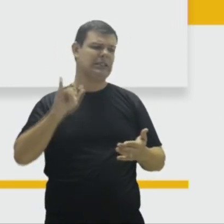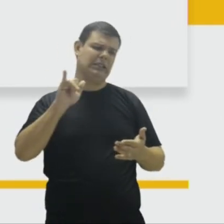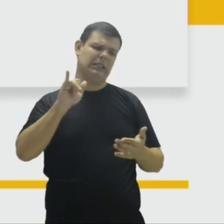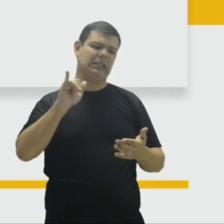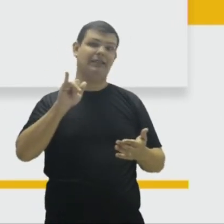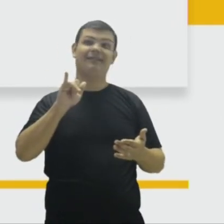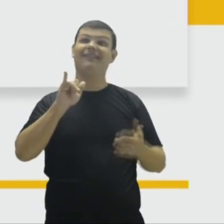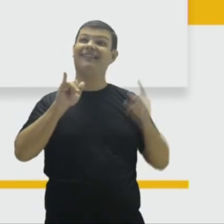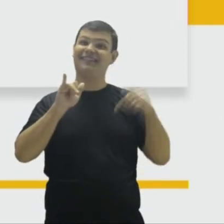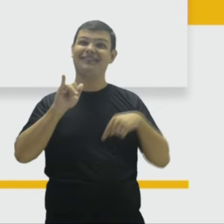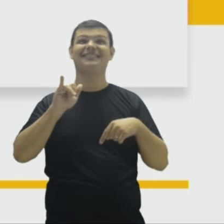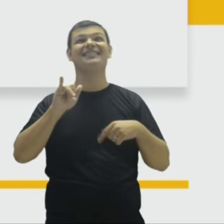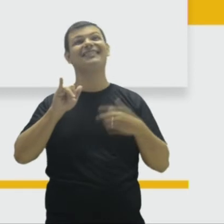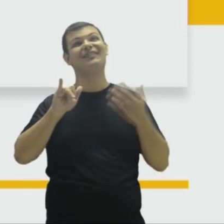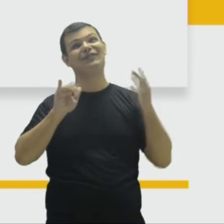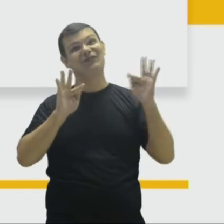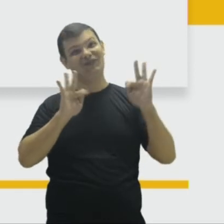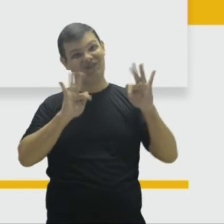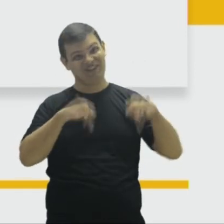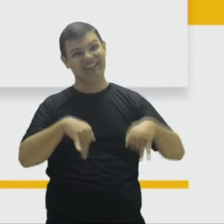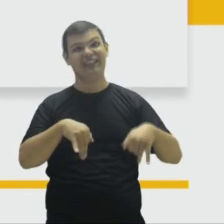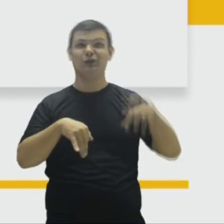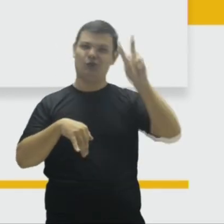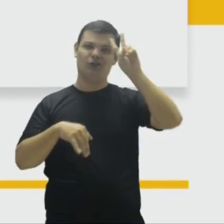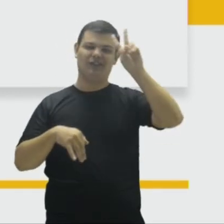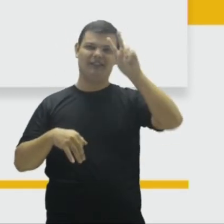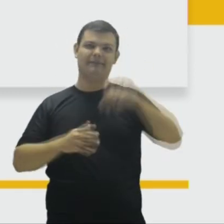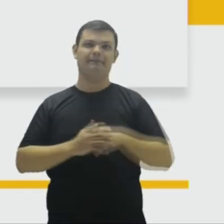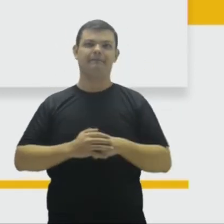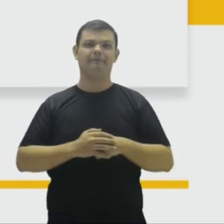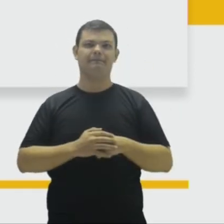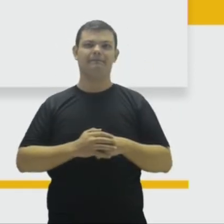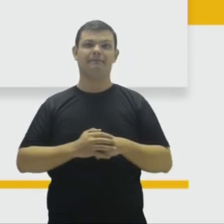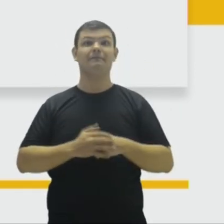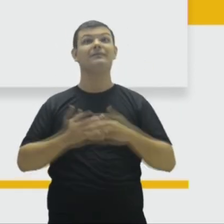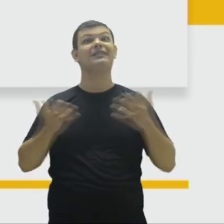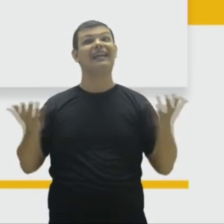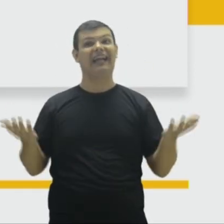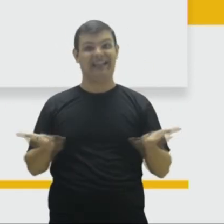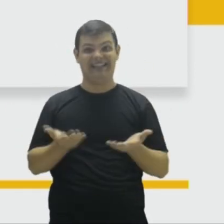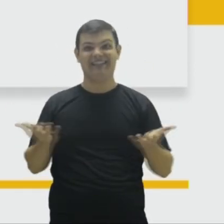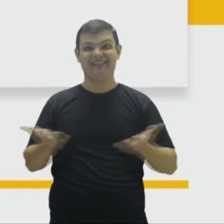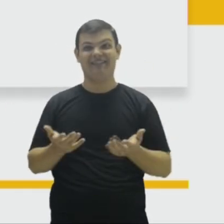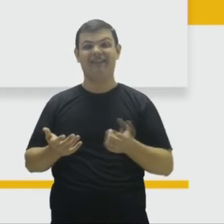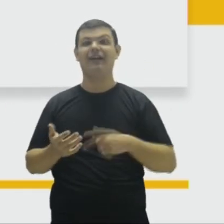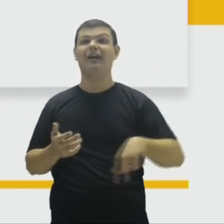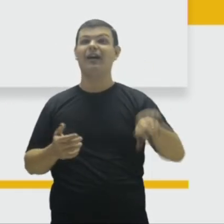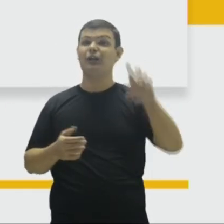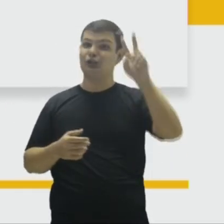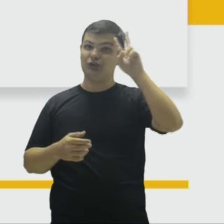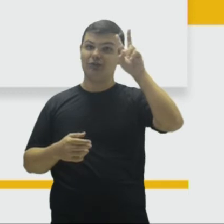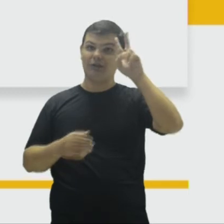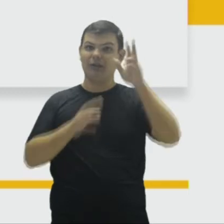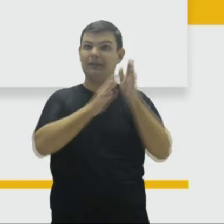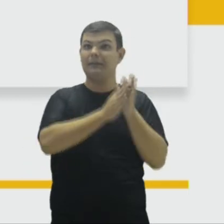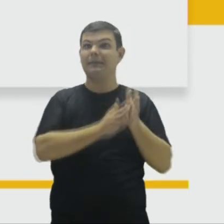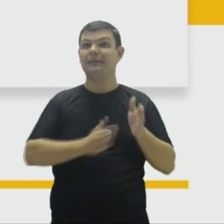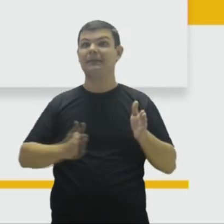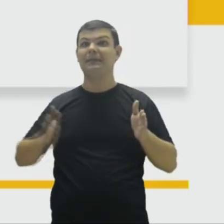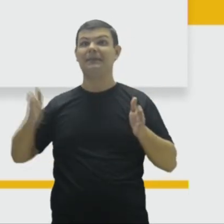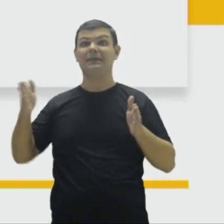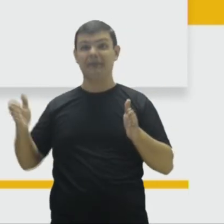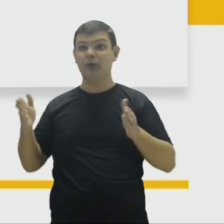fofinho. Pois é, esse é o fim da história. Agora, crianças, uma história, uma narrativa só